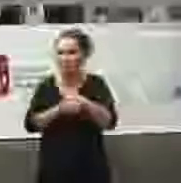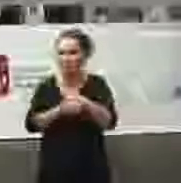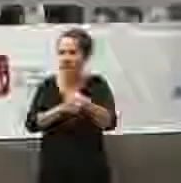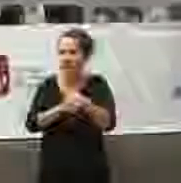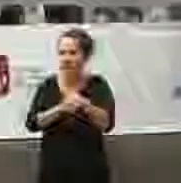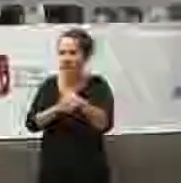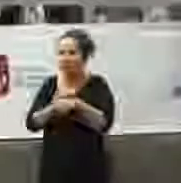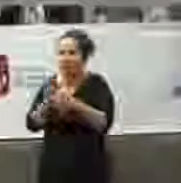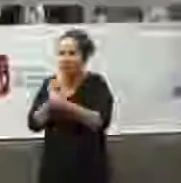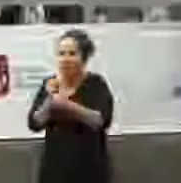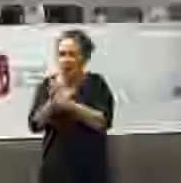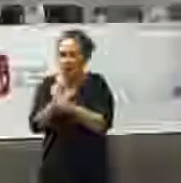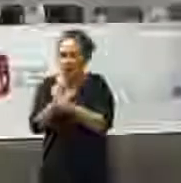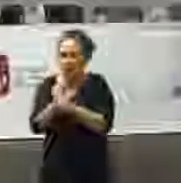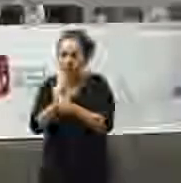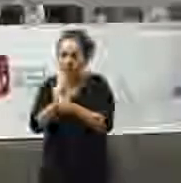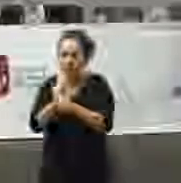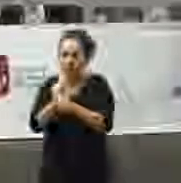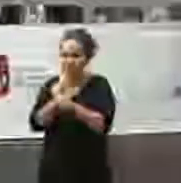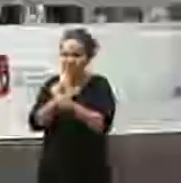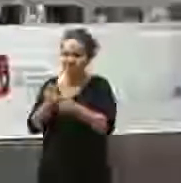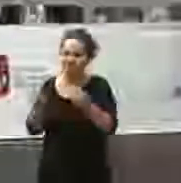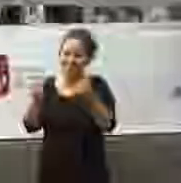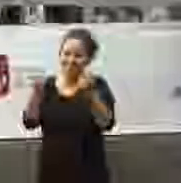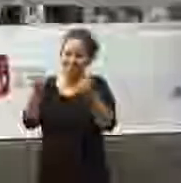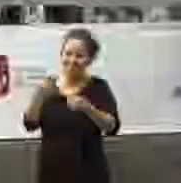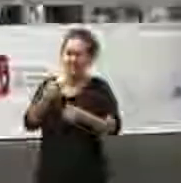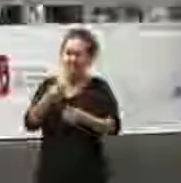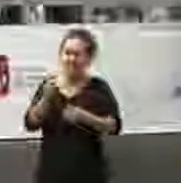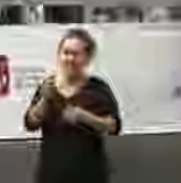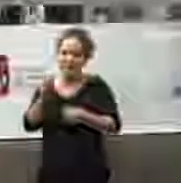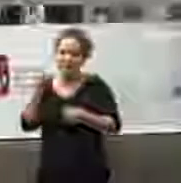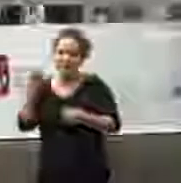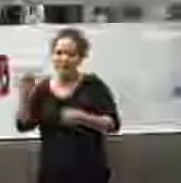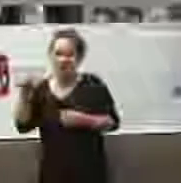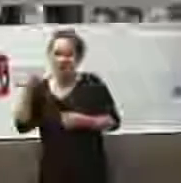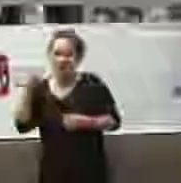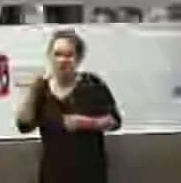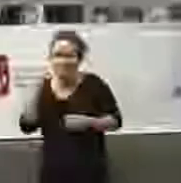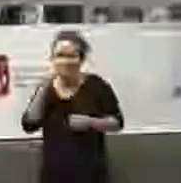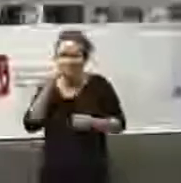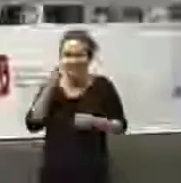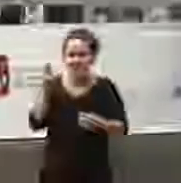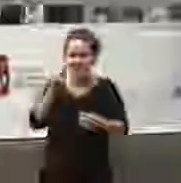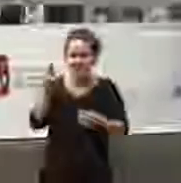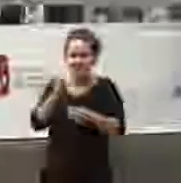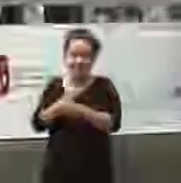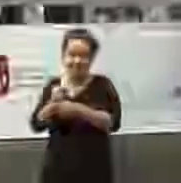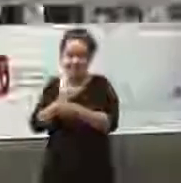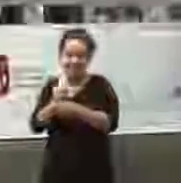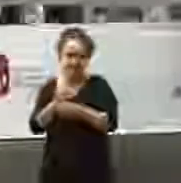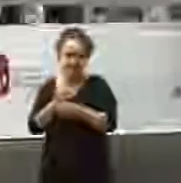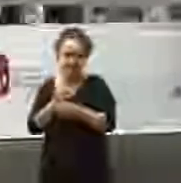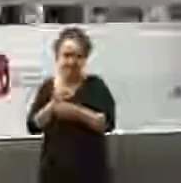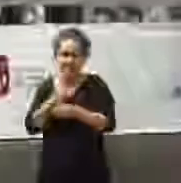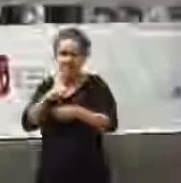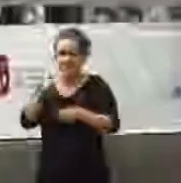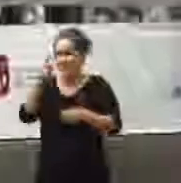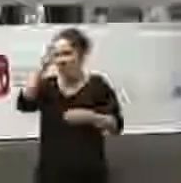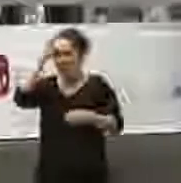para expansão geraria um gasto de 280 milhões de reais ano se todos os fatores de todos os pacientes hemofílicos